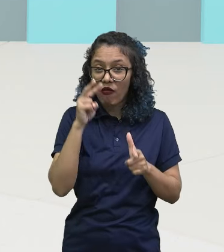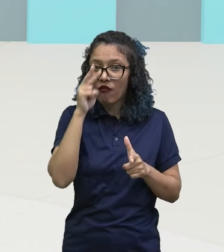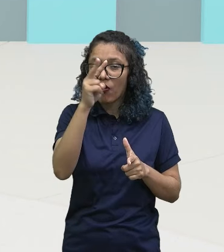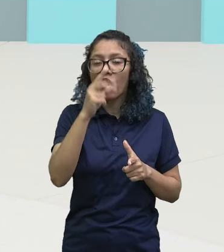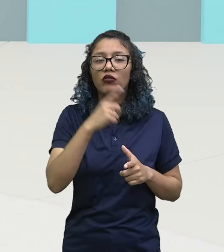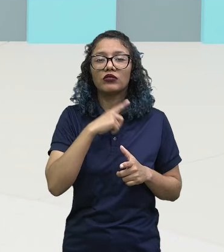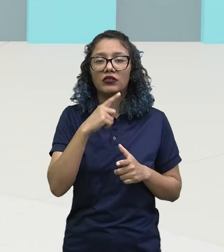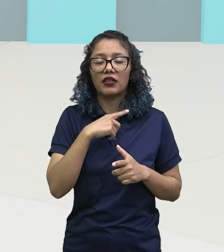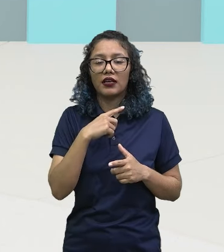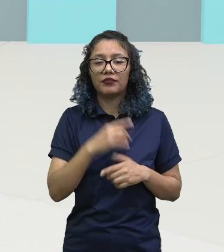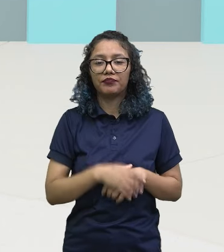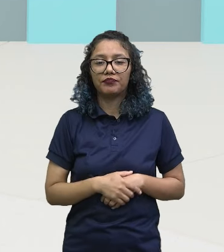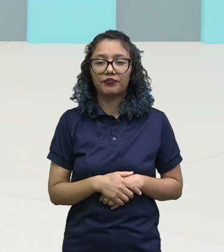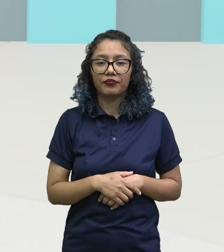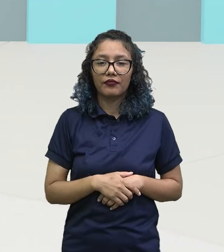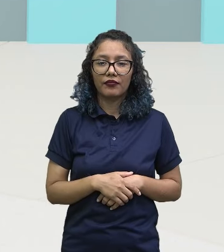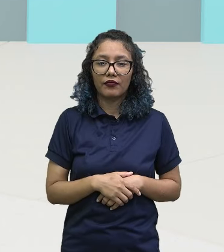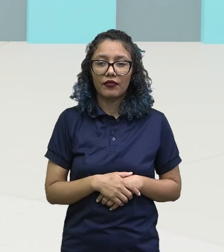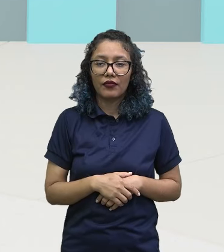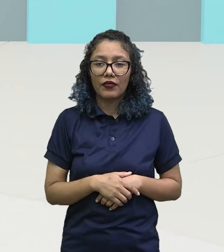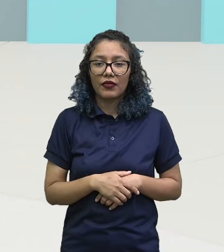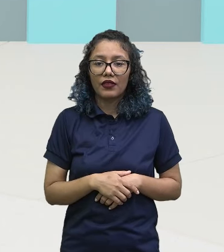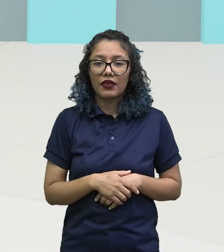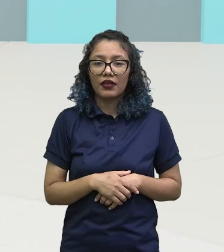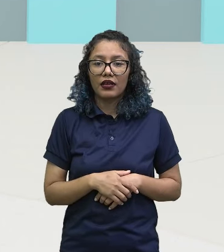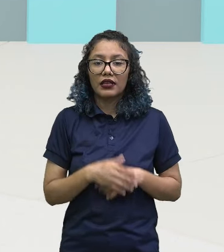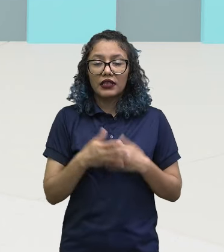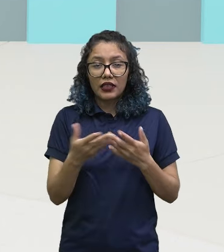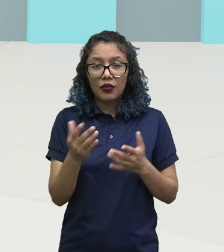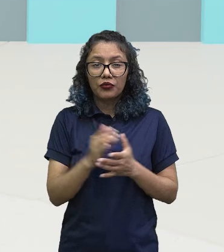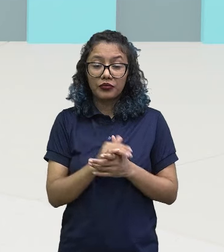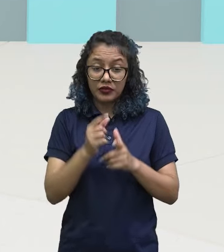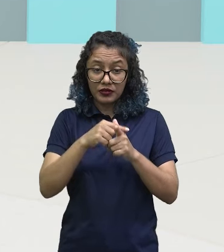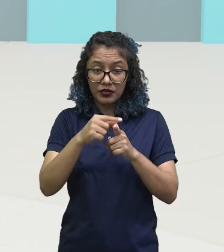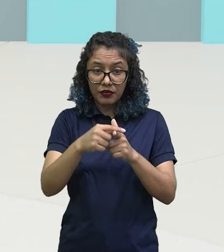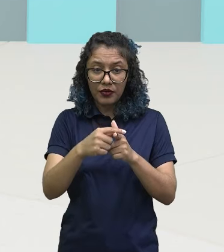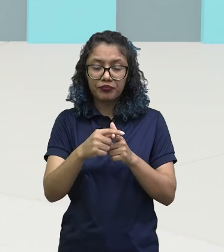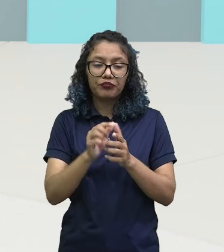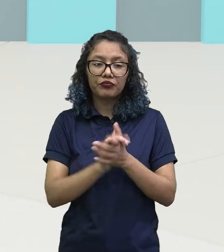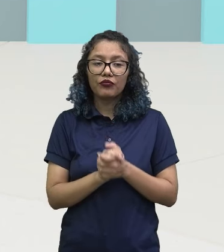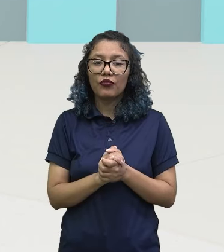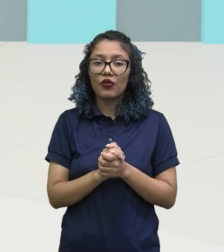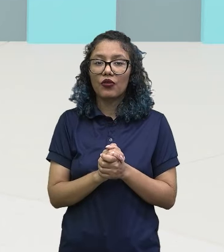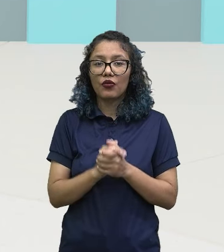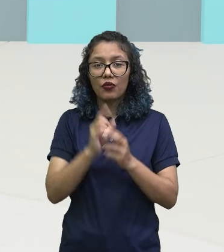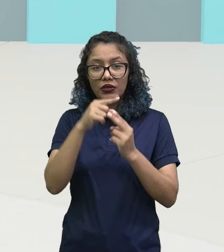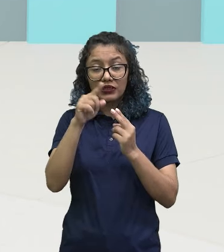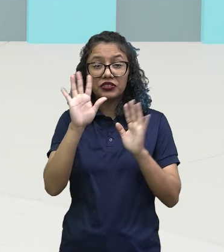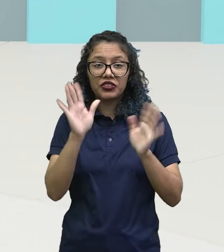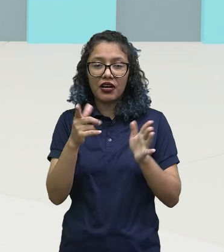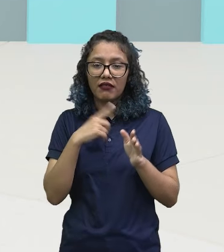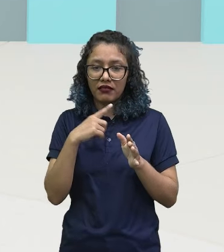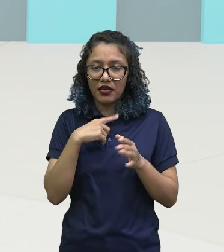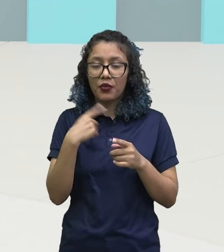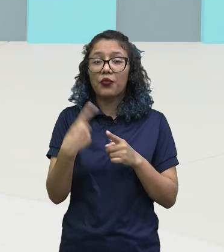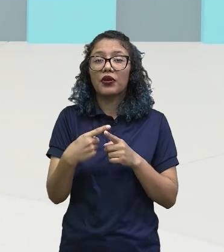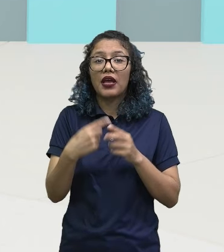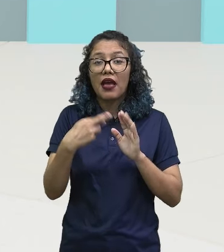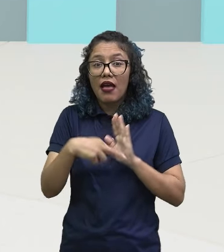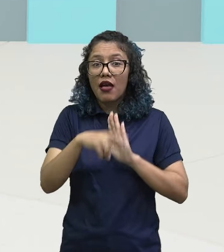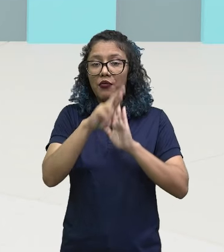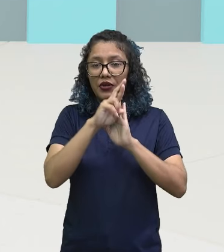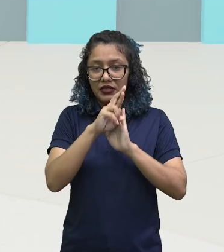sílaba forte, automaticamente, ela já tem um acento tônico, porque ela já representa a sílaba mais forte. Então, o acento